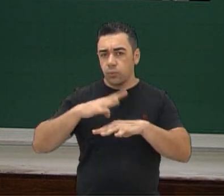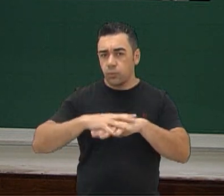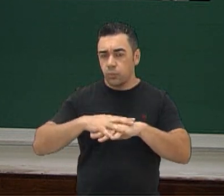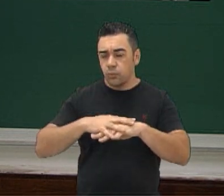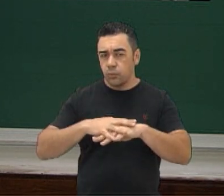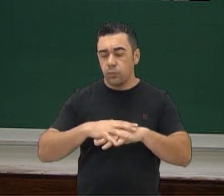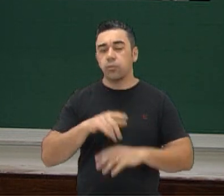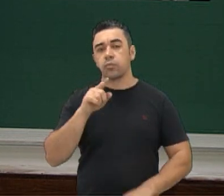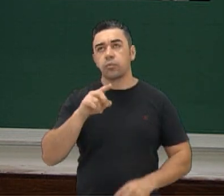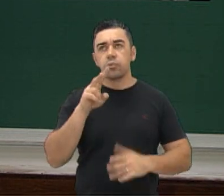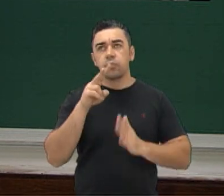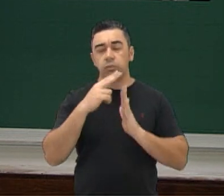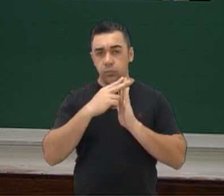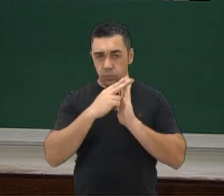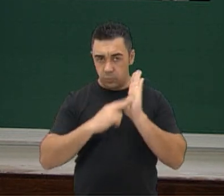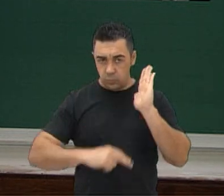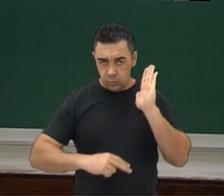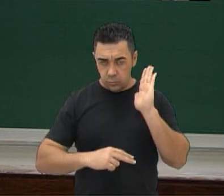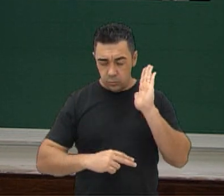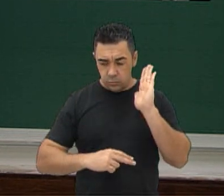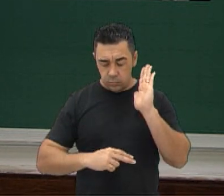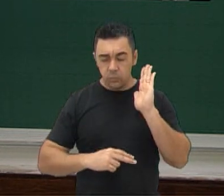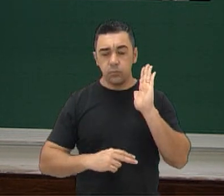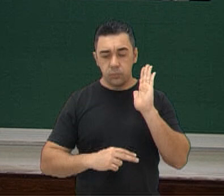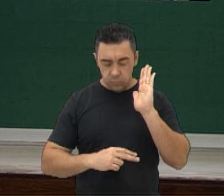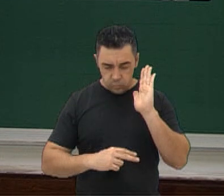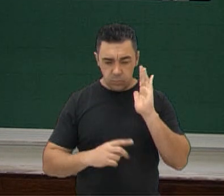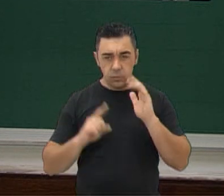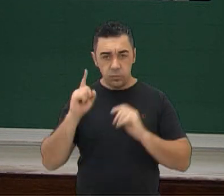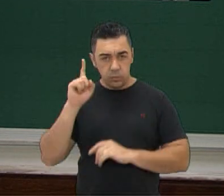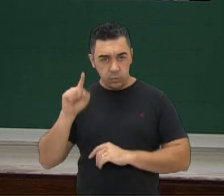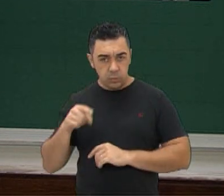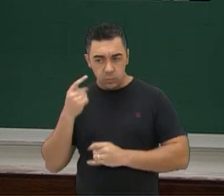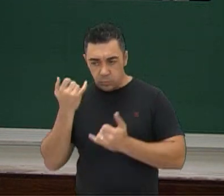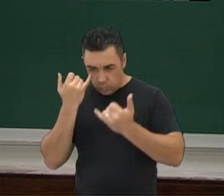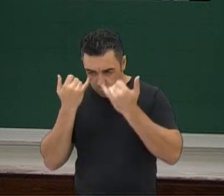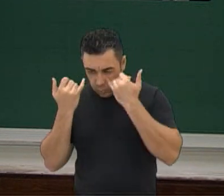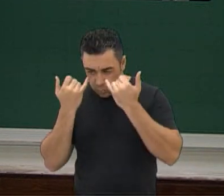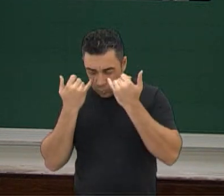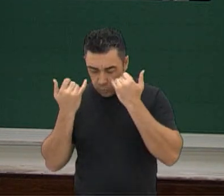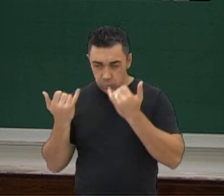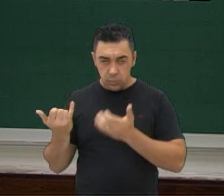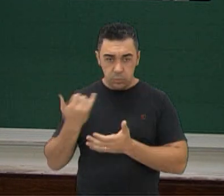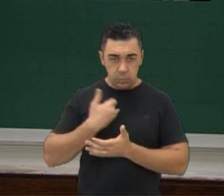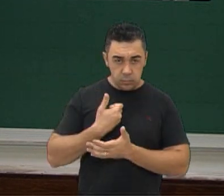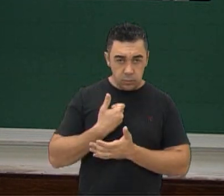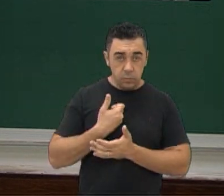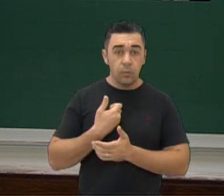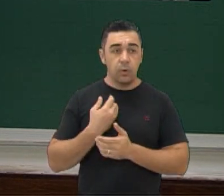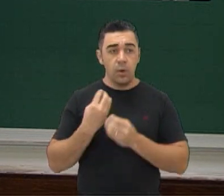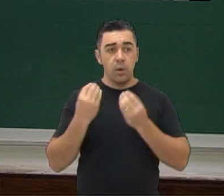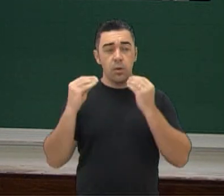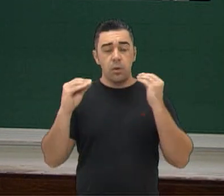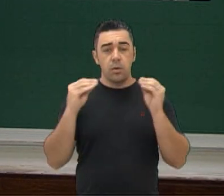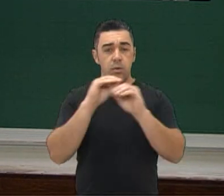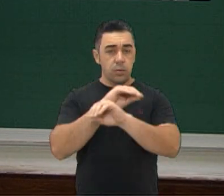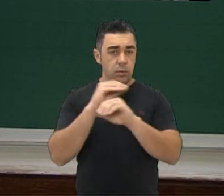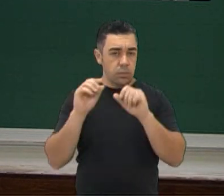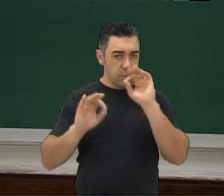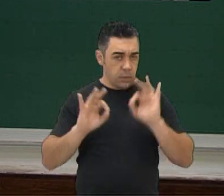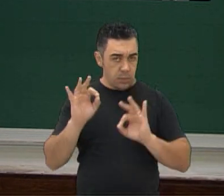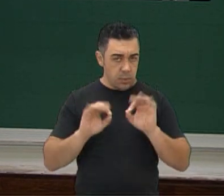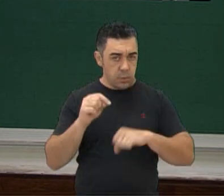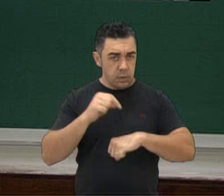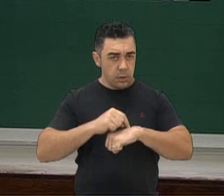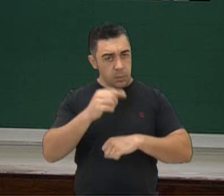faz a leitura do contexto, identifica as informações que você vai utilizar para elaborar e montar a expressão.